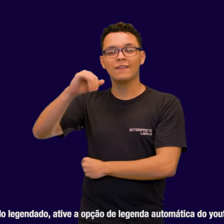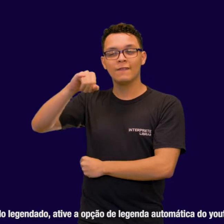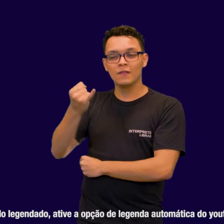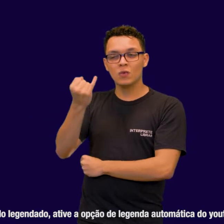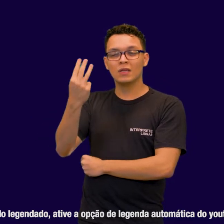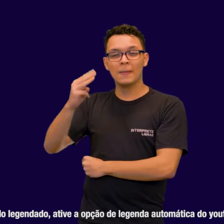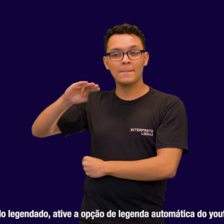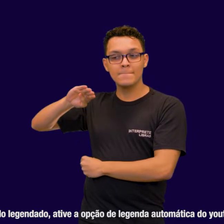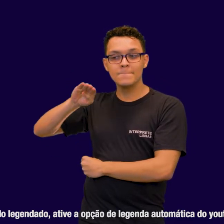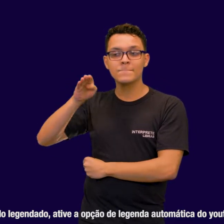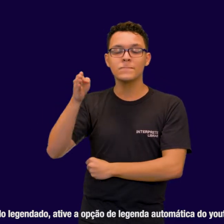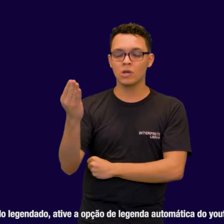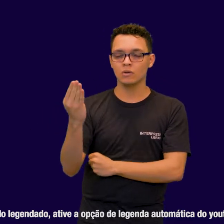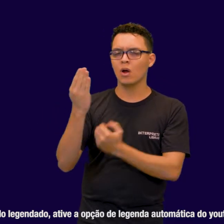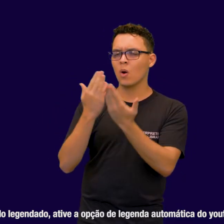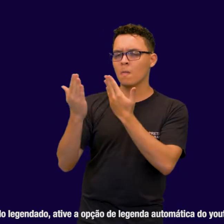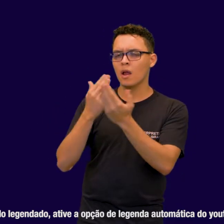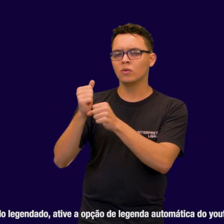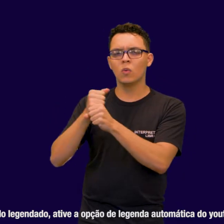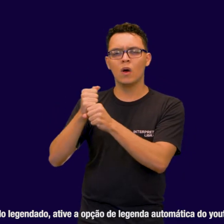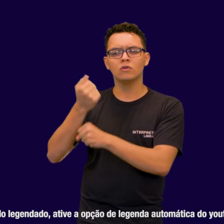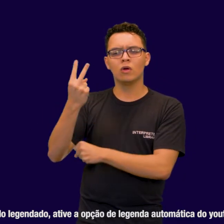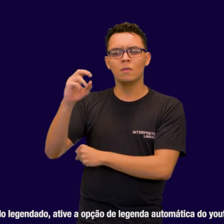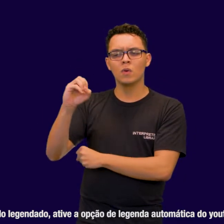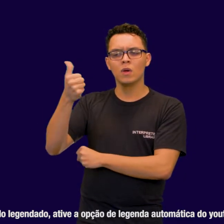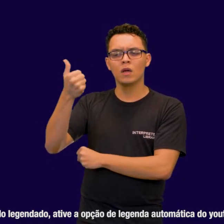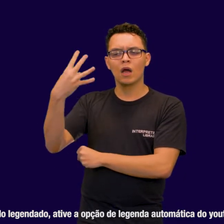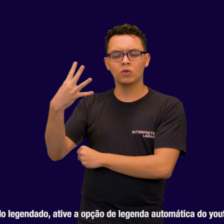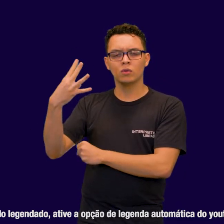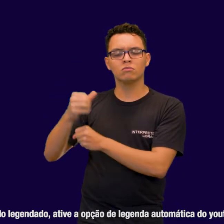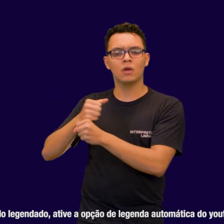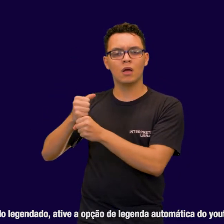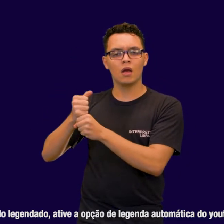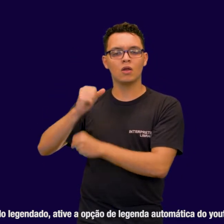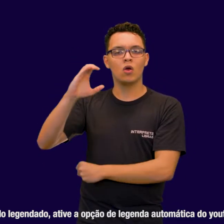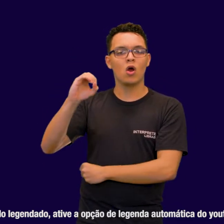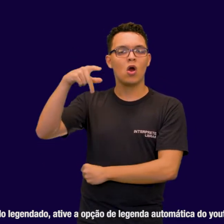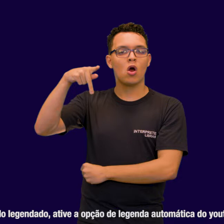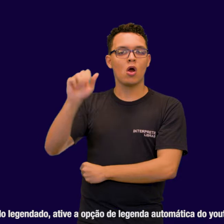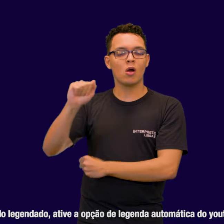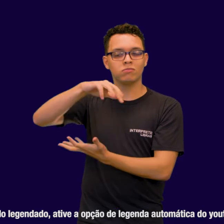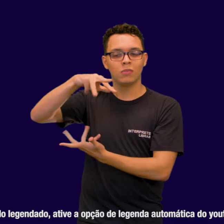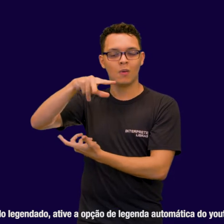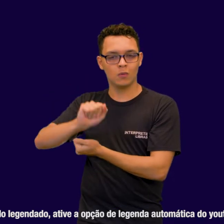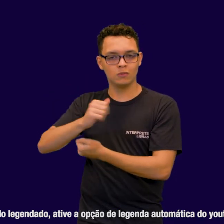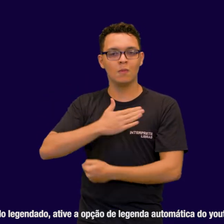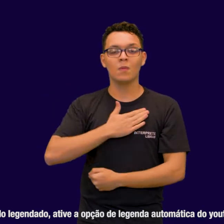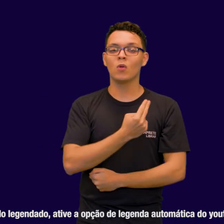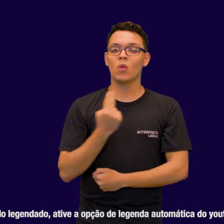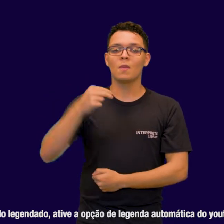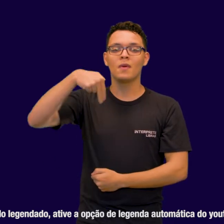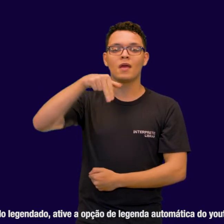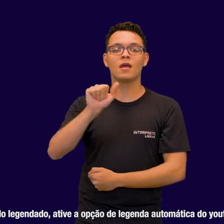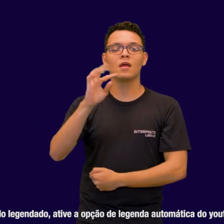litros, perdendo só para 2014, o ano em que o Brasil sediou a Copa do Mundo. Eu sou a Natália Jael e